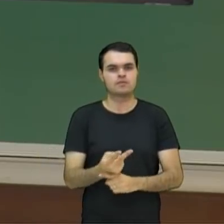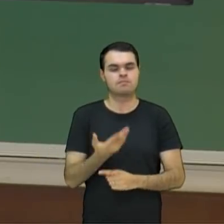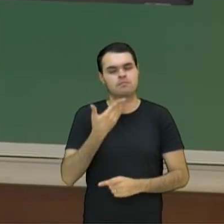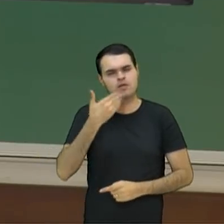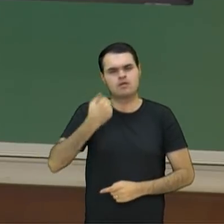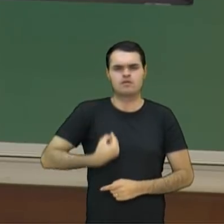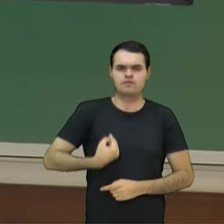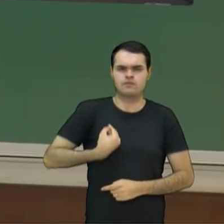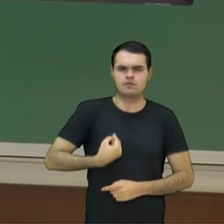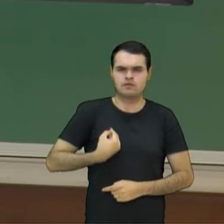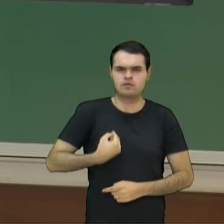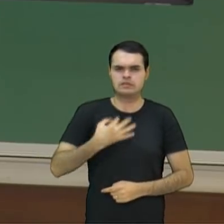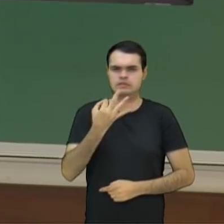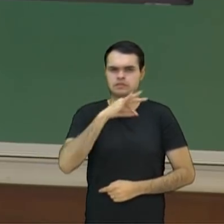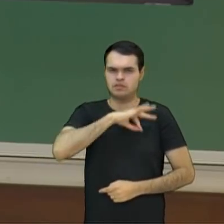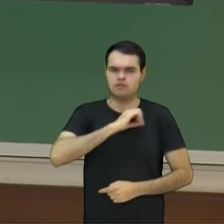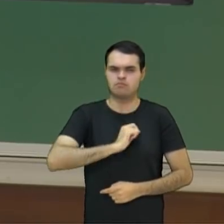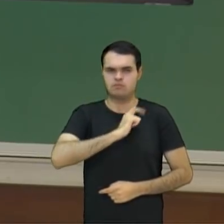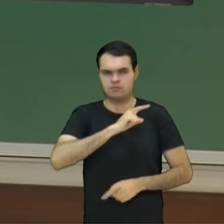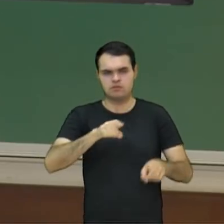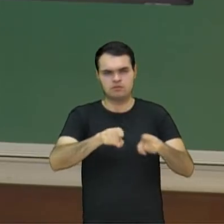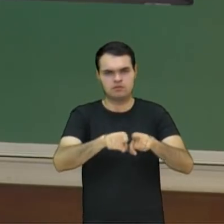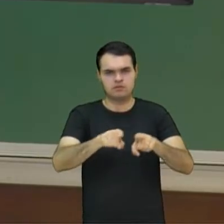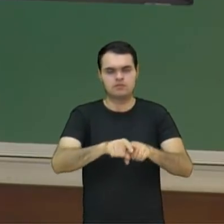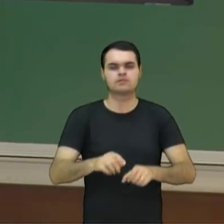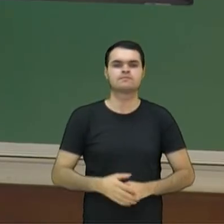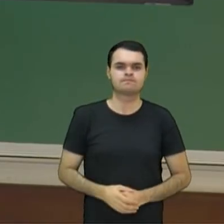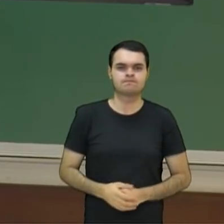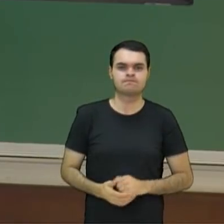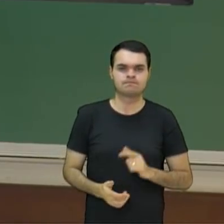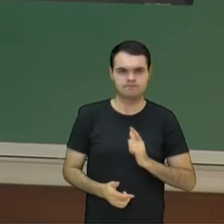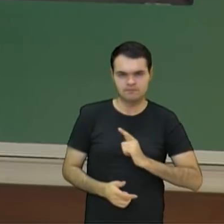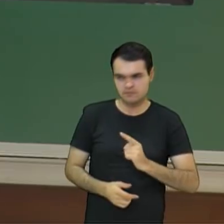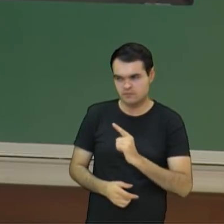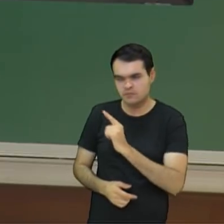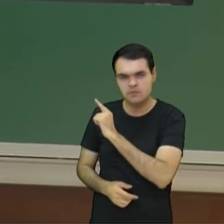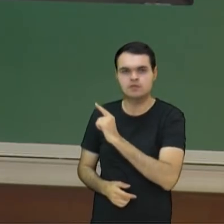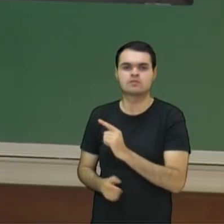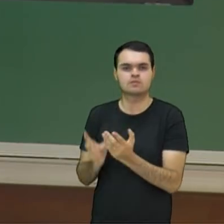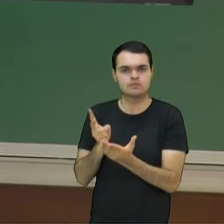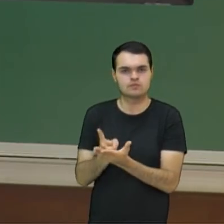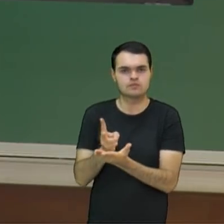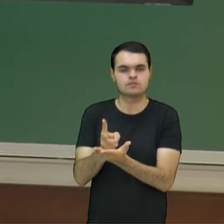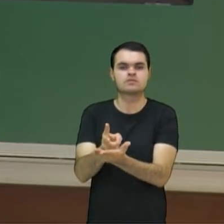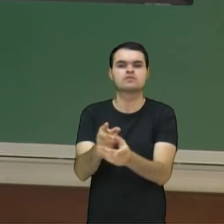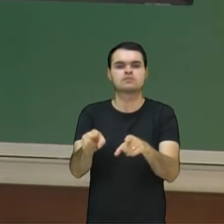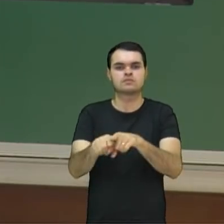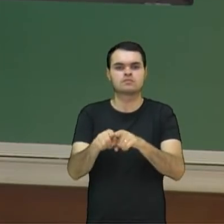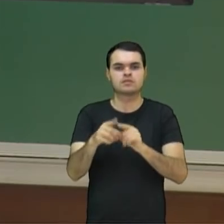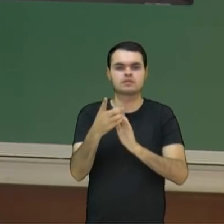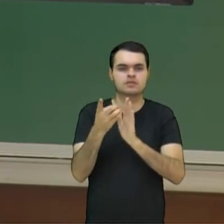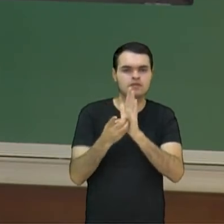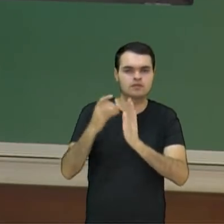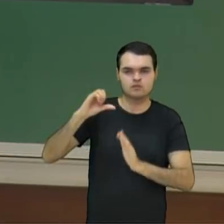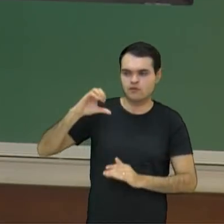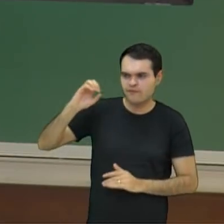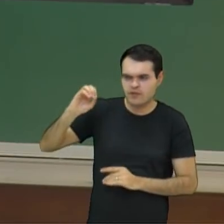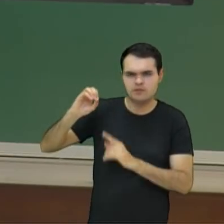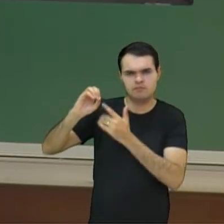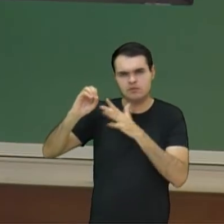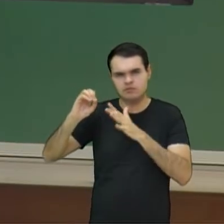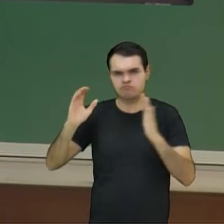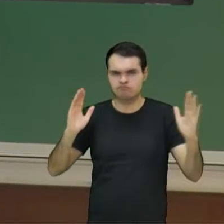de vida, de renda e tudo mais. Aí nós vamos ter aqui também, continuando ali na década de 90, né, nos anos